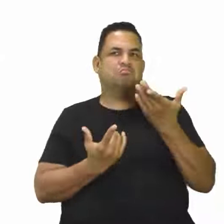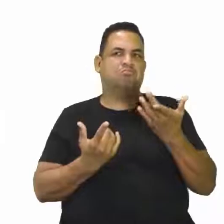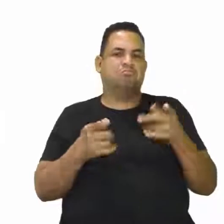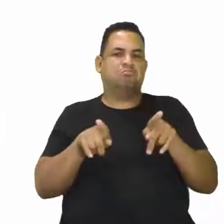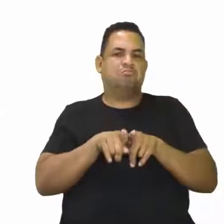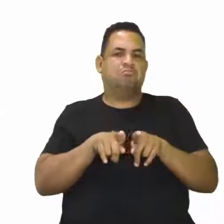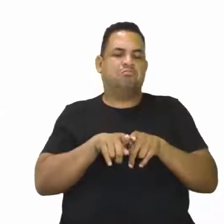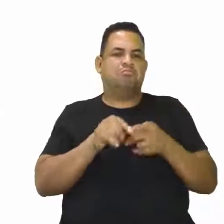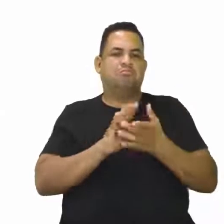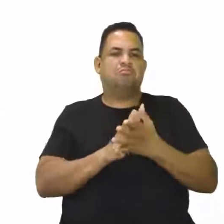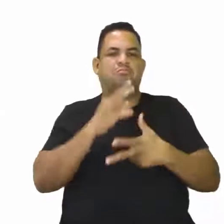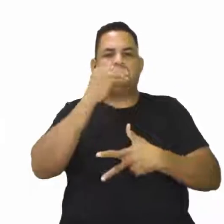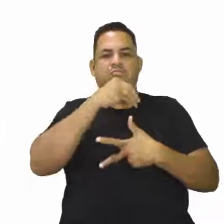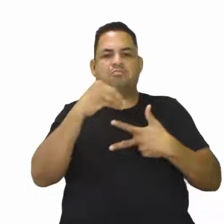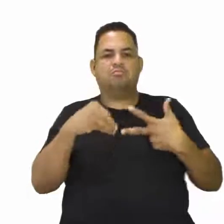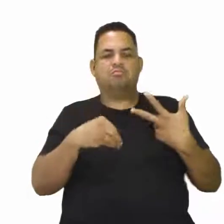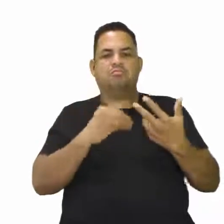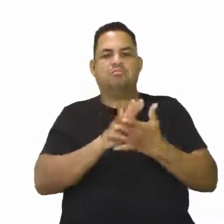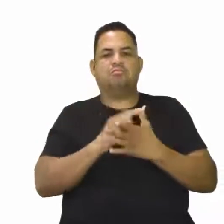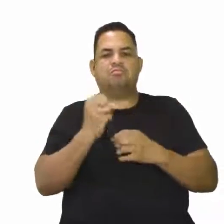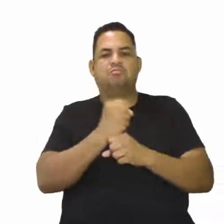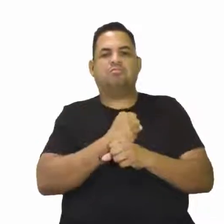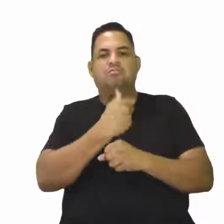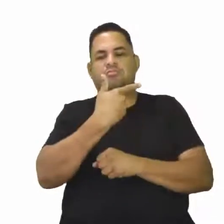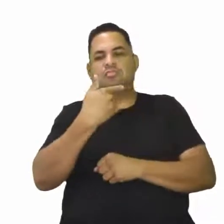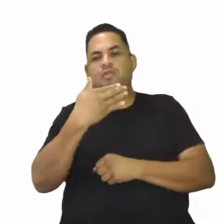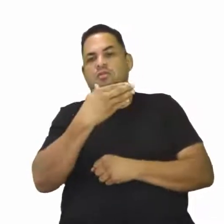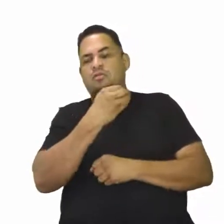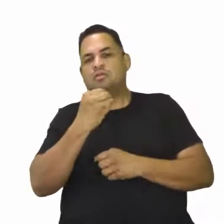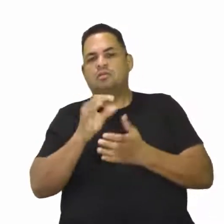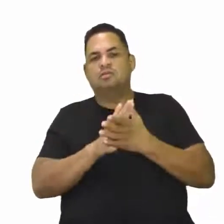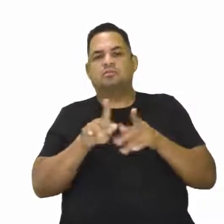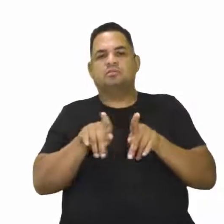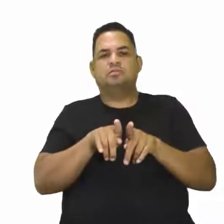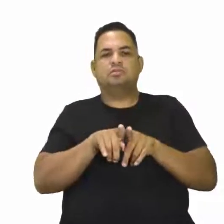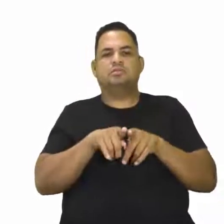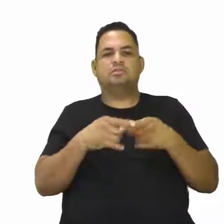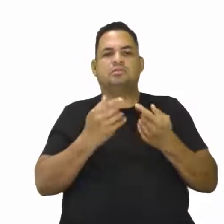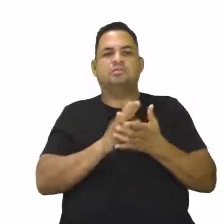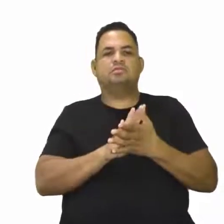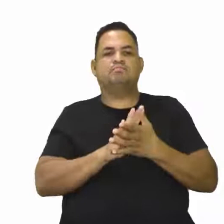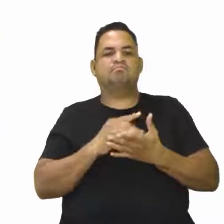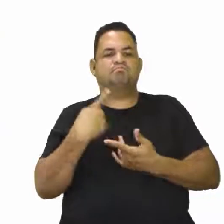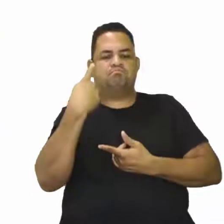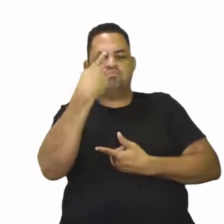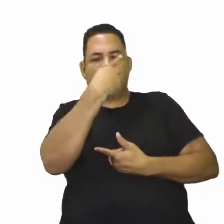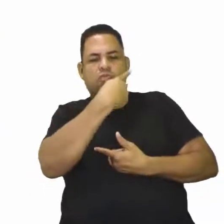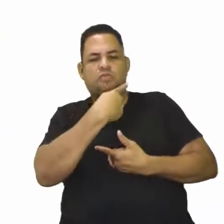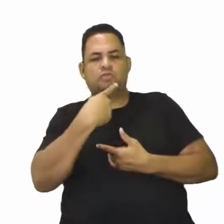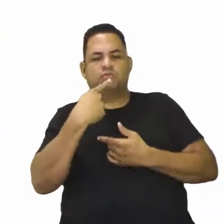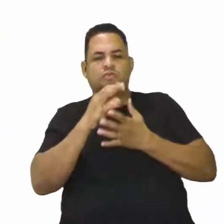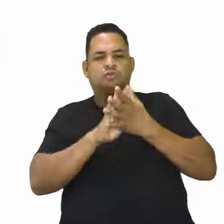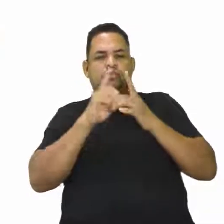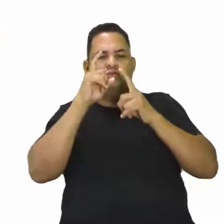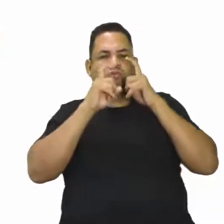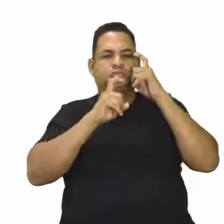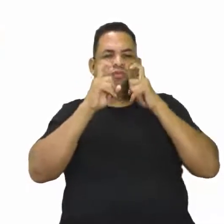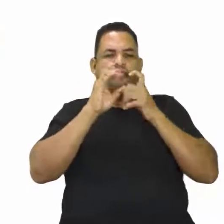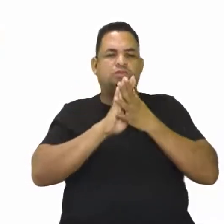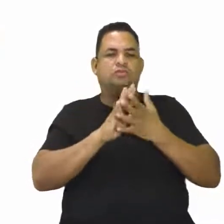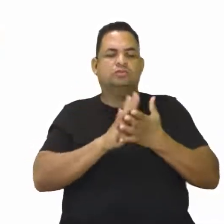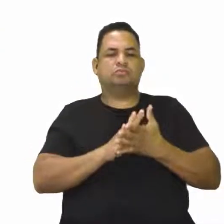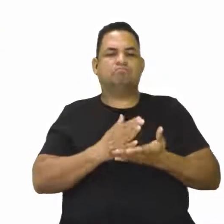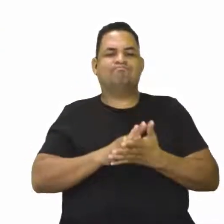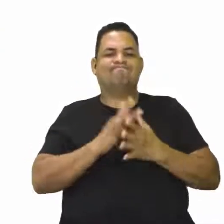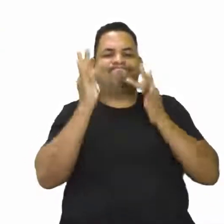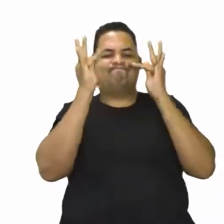questões do Enem de 2018. Vimos também as expressões de contentamento e tristeza. São